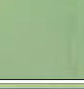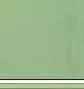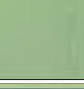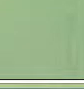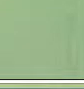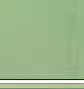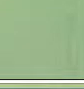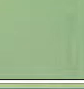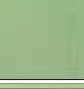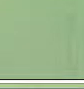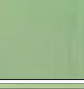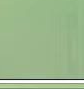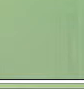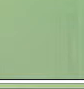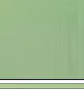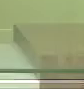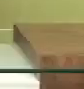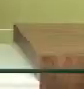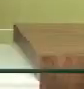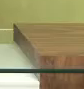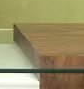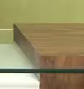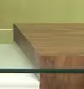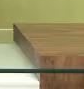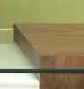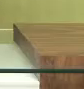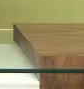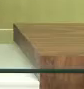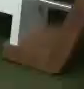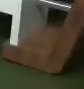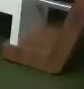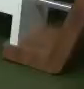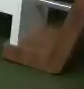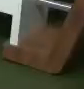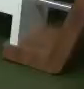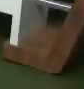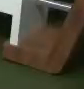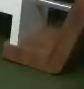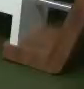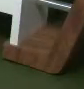técnico do Tribunal Regional Eleitoral de Rondônia.